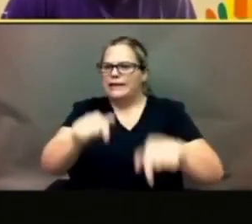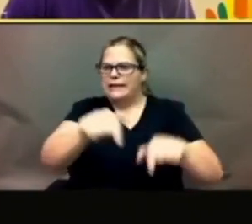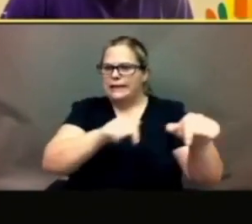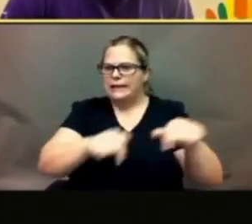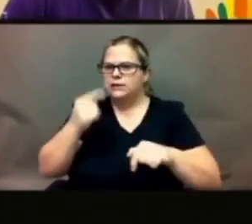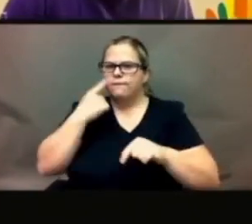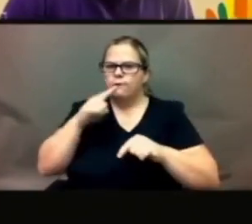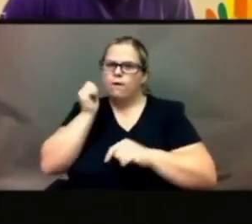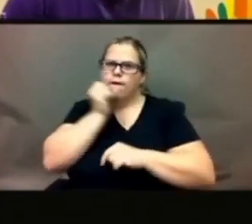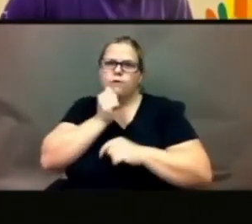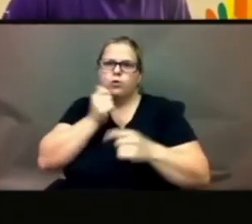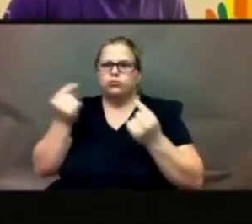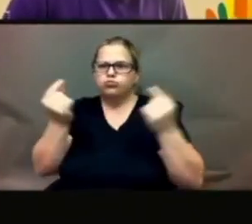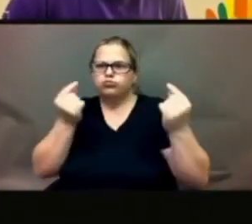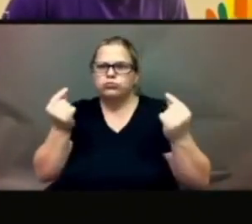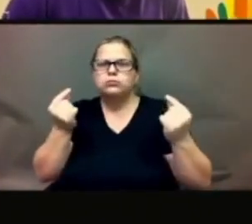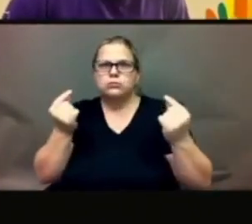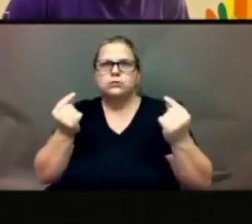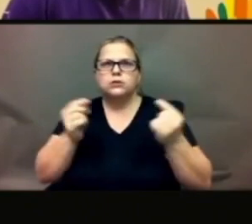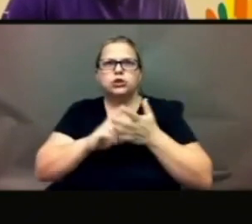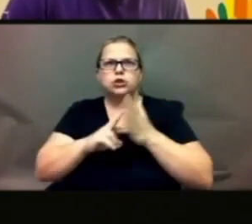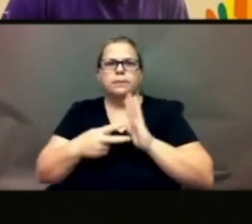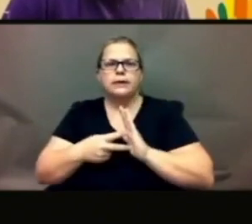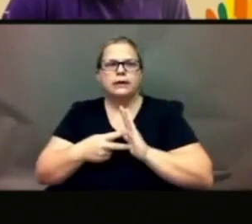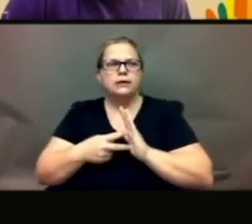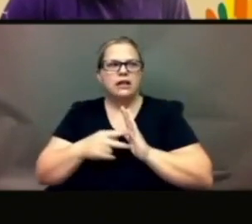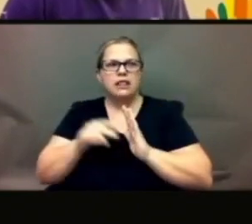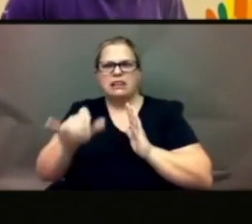próprias teclas de objetos de todo dia.